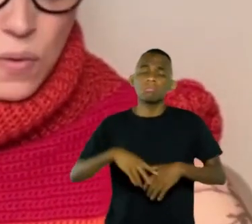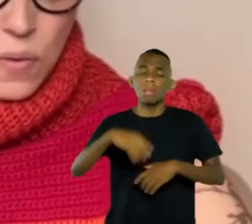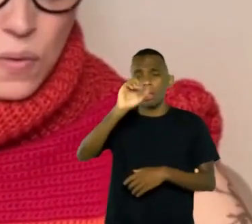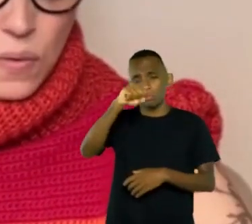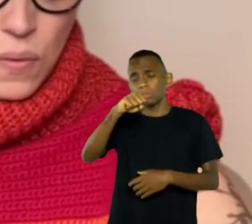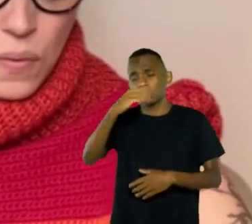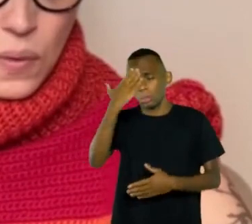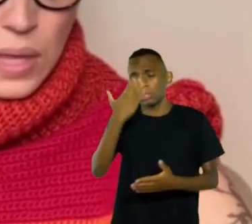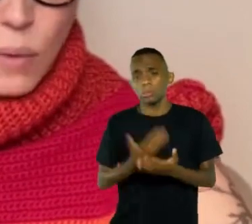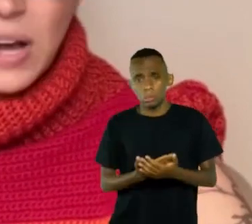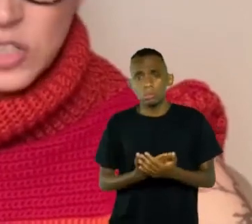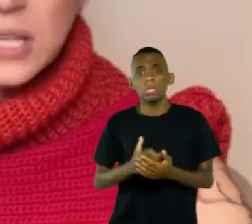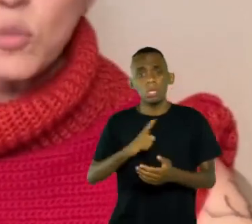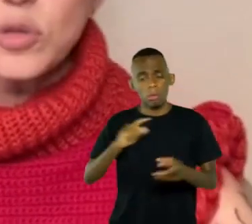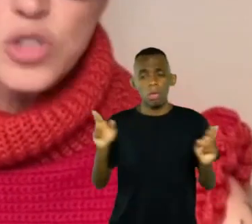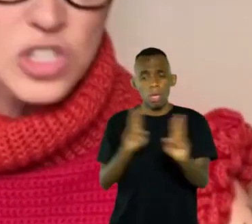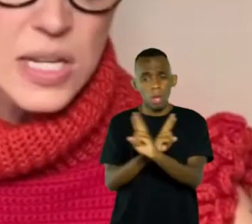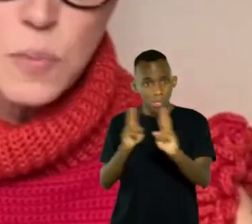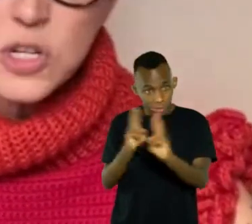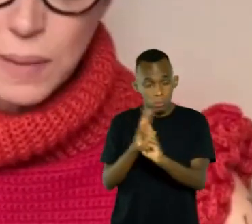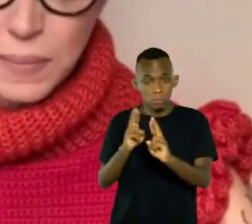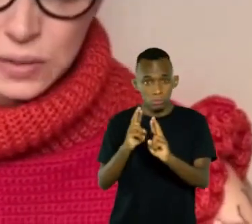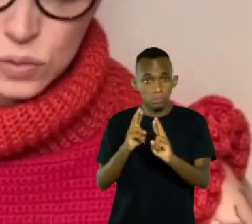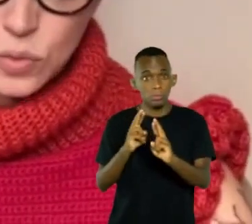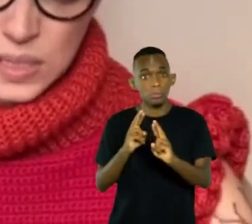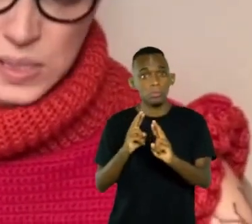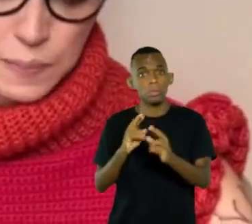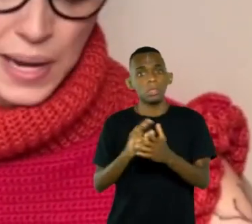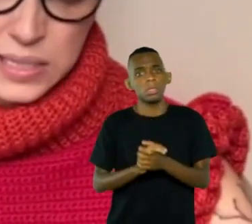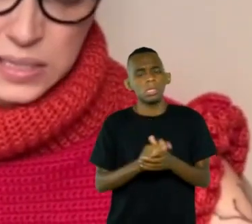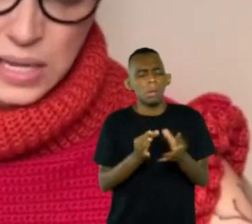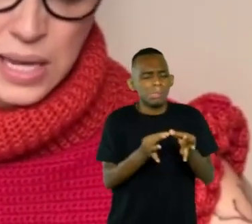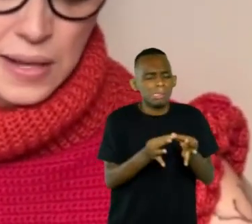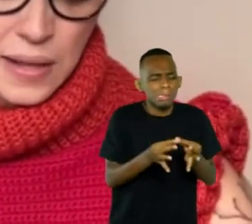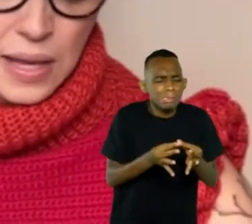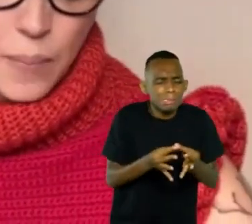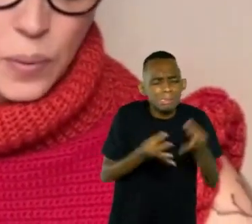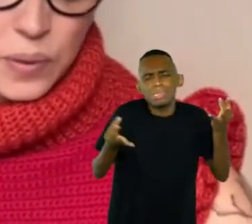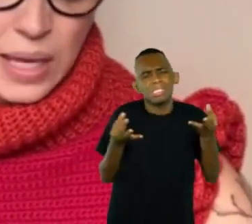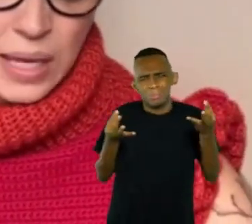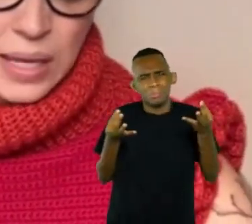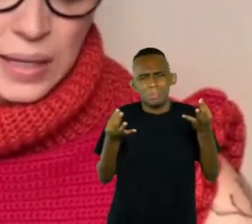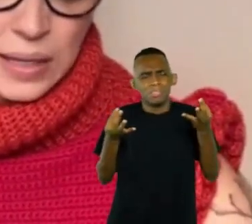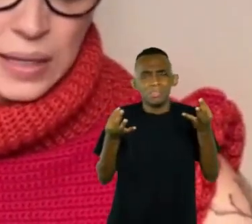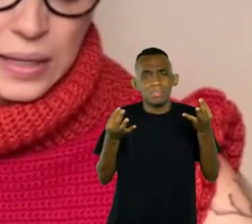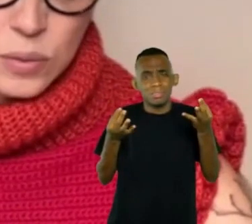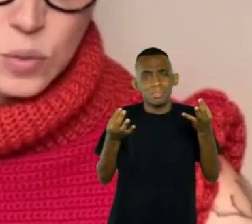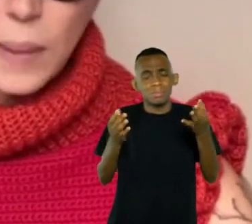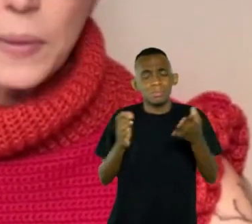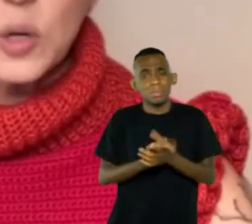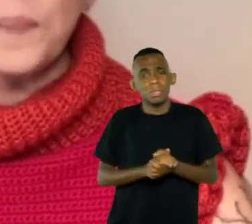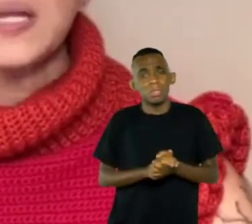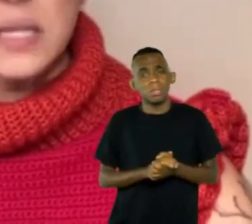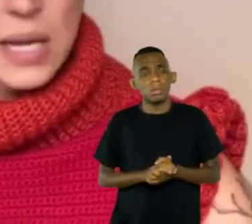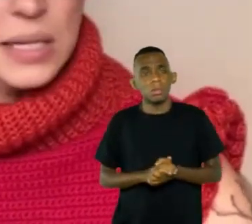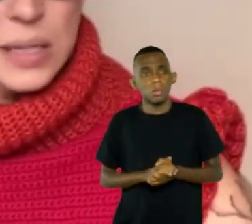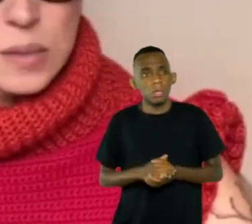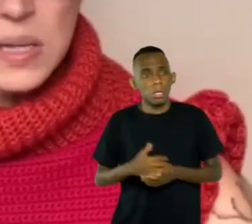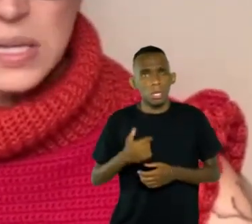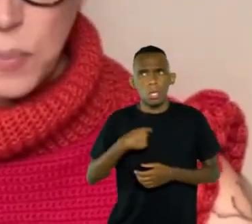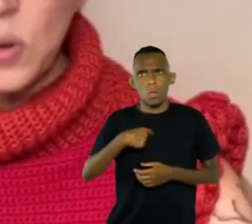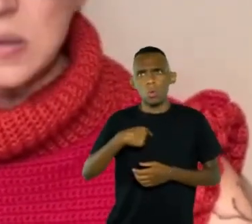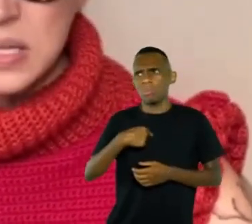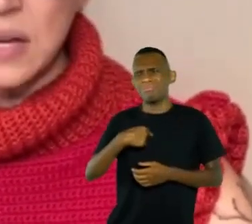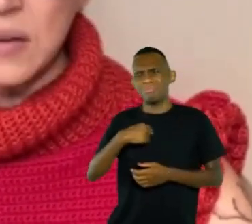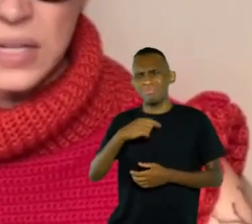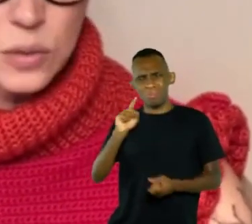a ver com. Eu acho que tem muito de despojamento no Cris Paz, né? Porque eu não pensei nisso,